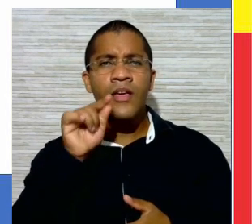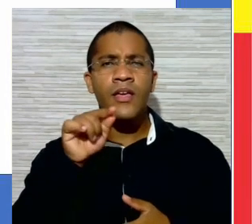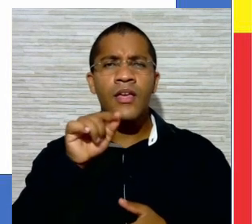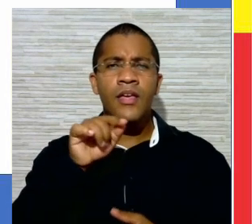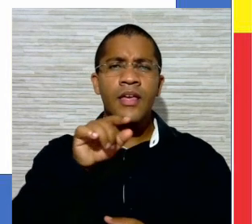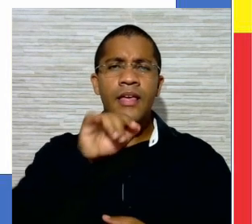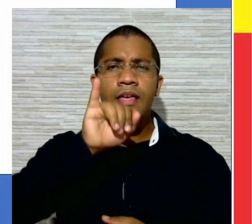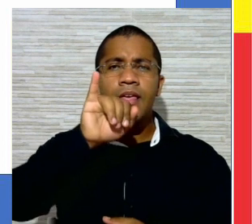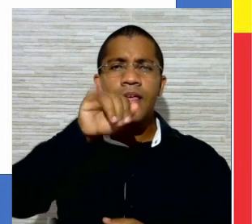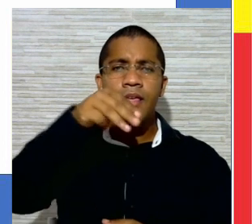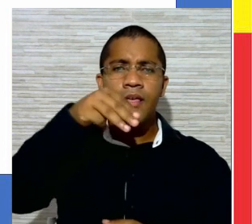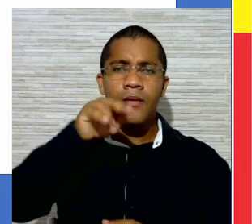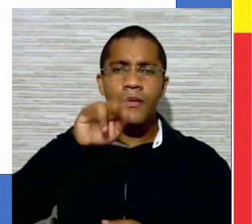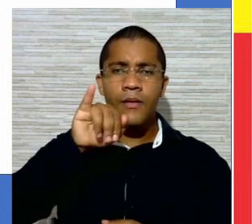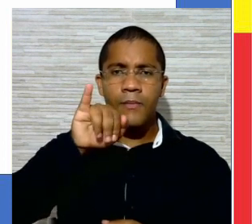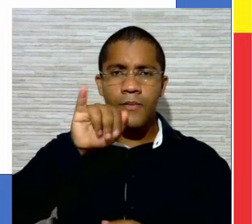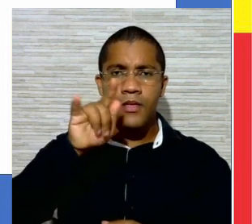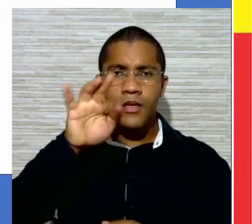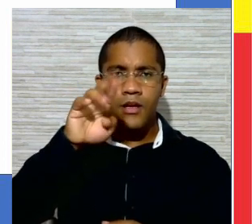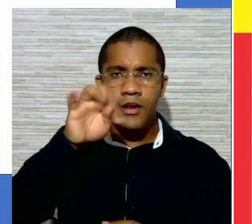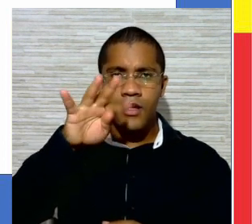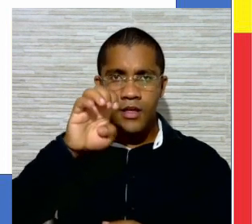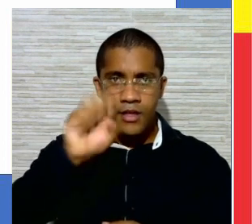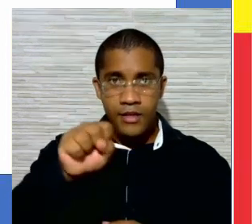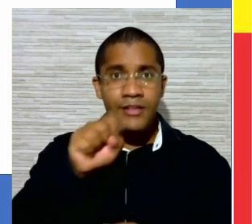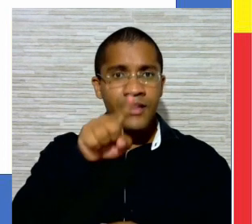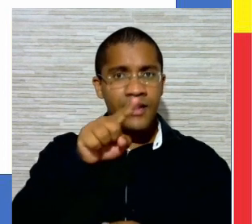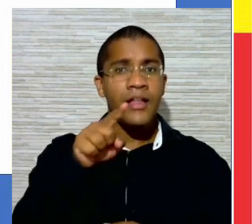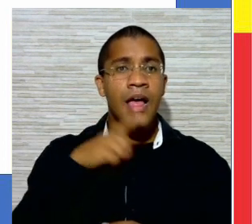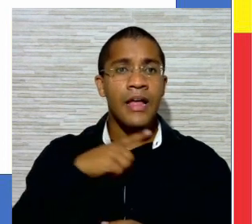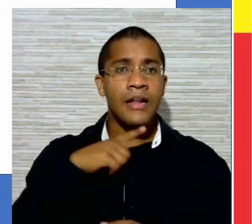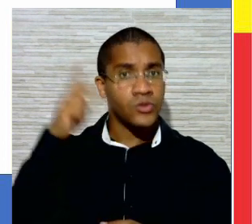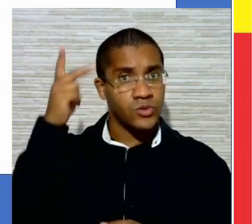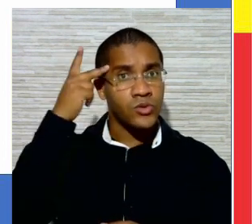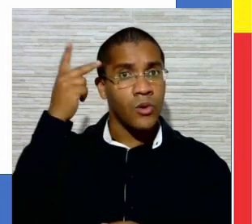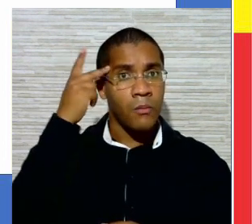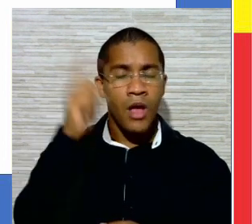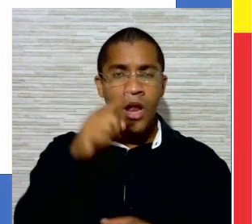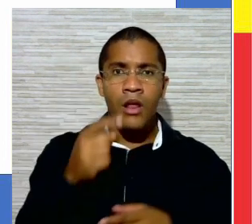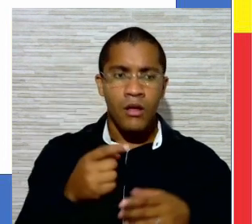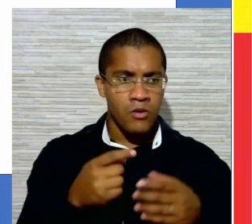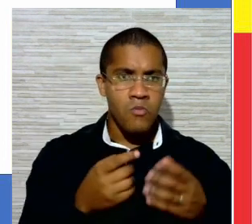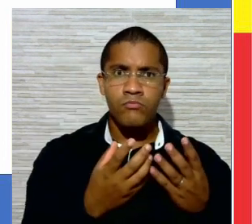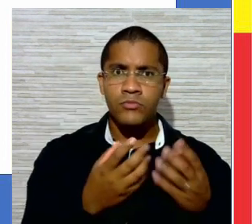Essa rodovia é gigantesca, gente. Imagina a quantidade de concreto que foi